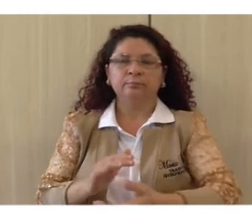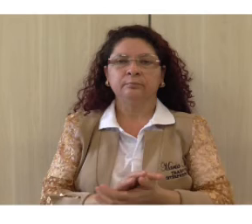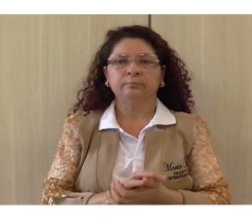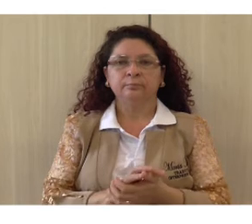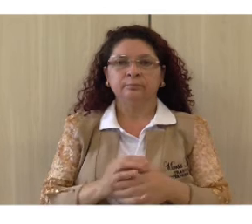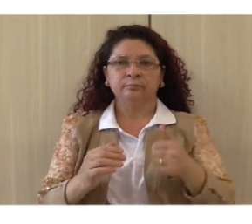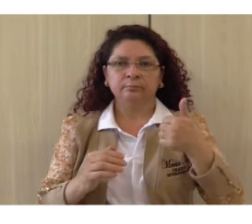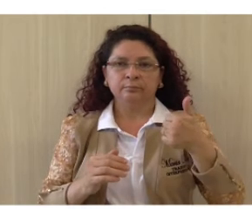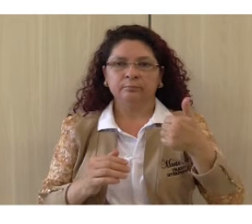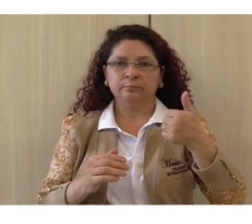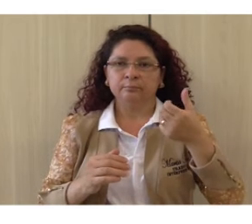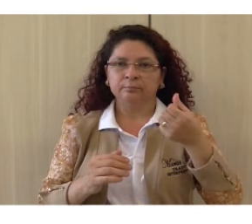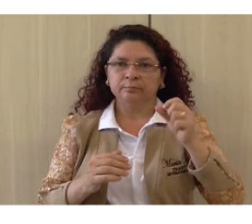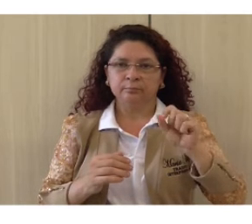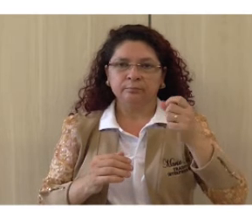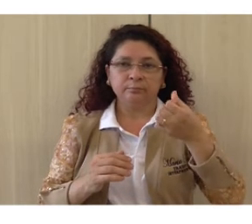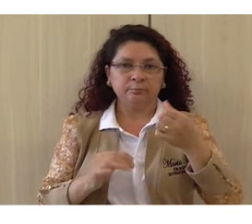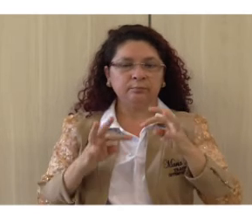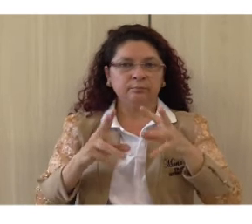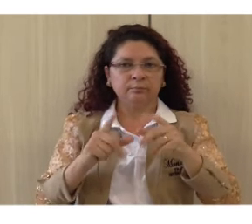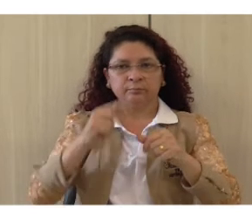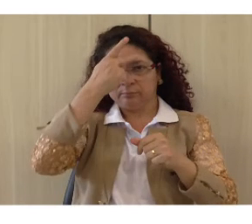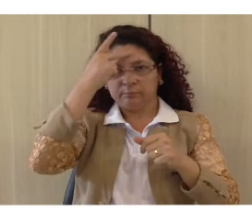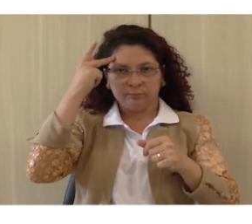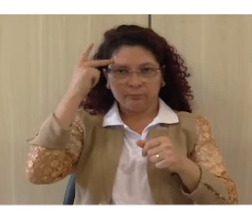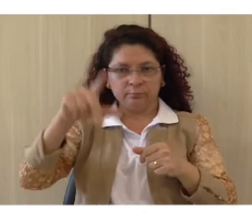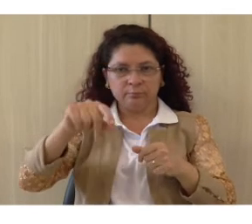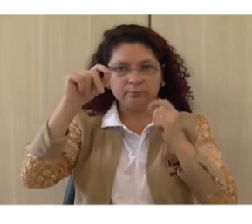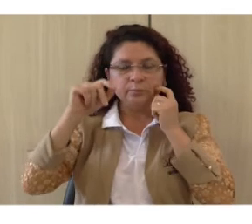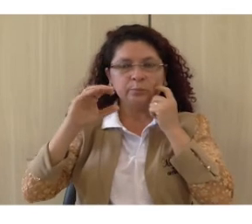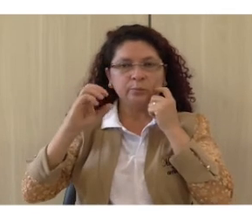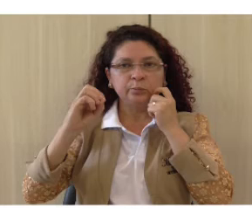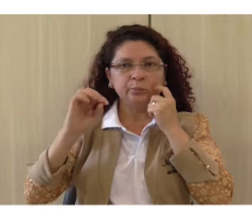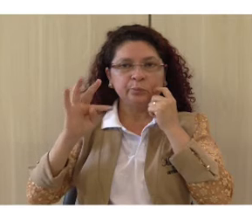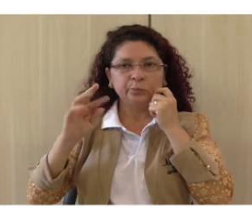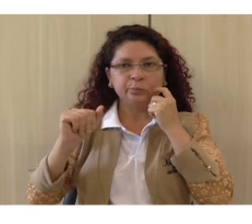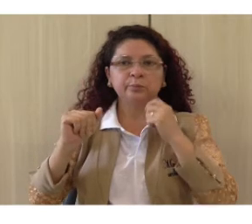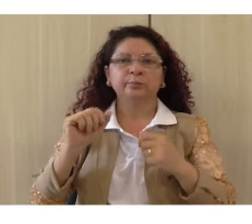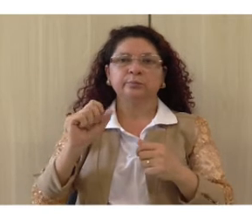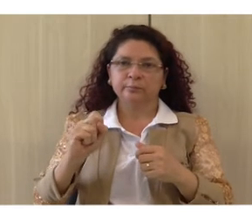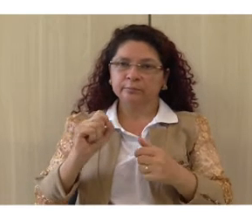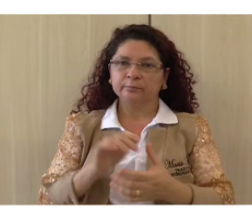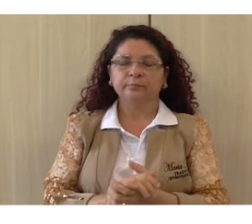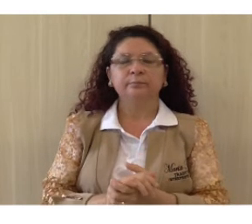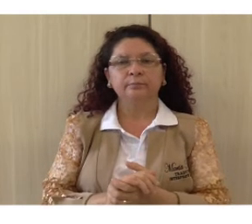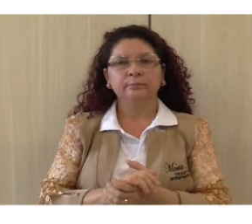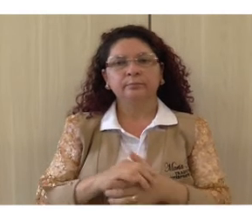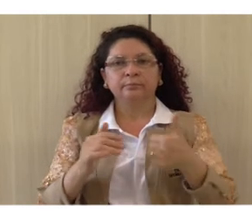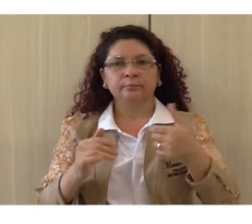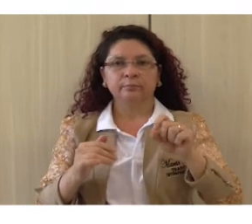Item 16.6. Todos os candidatos selecionados pelo sistema de cotas, além dos documentos relacionados no